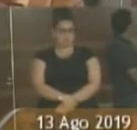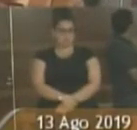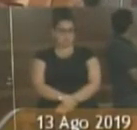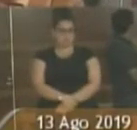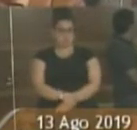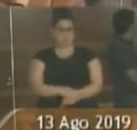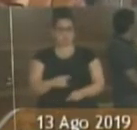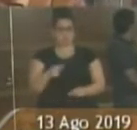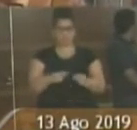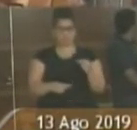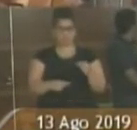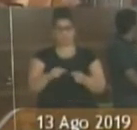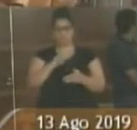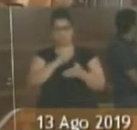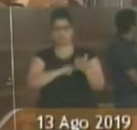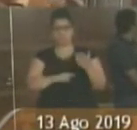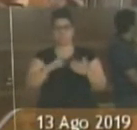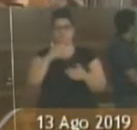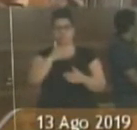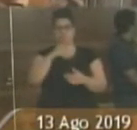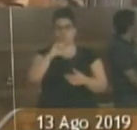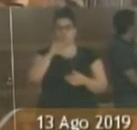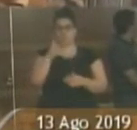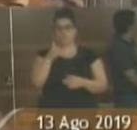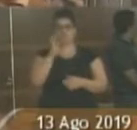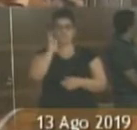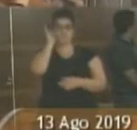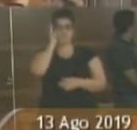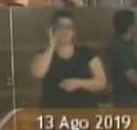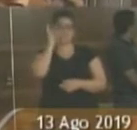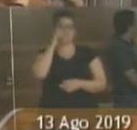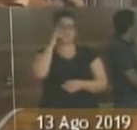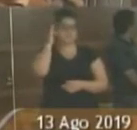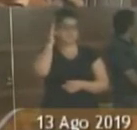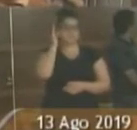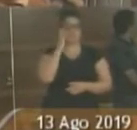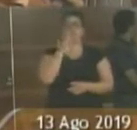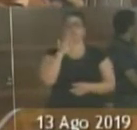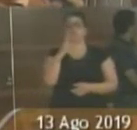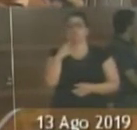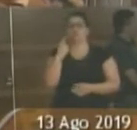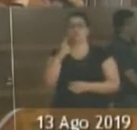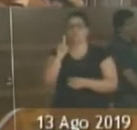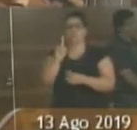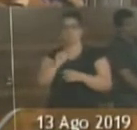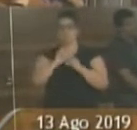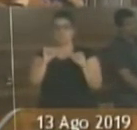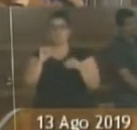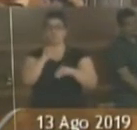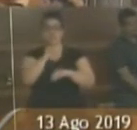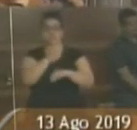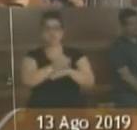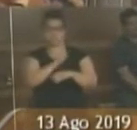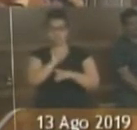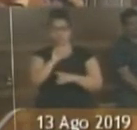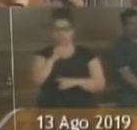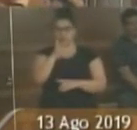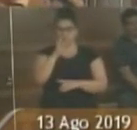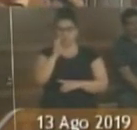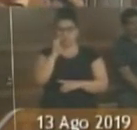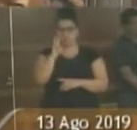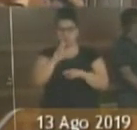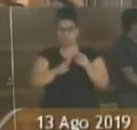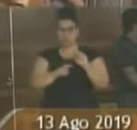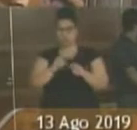Em discussão única, requerimento número 268, autoria do vereador Flavinho Araújo, solicitando à mesa diretora que seja justificada sua ausência na sessão ordinária do dia 25 de